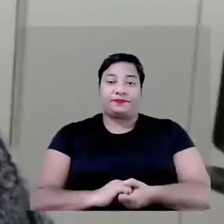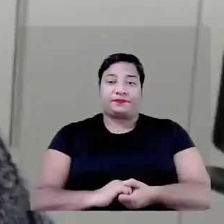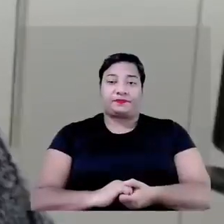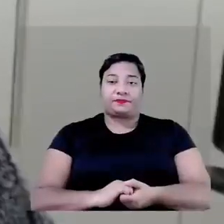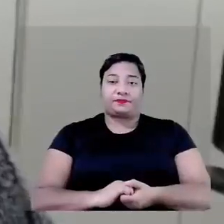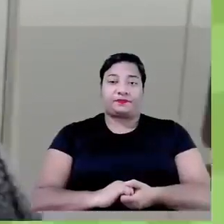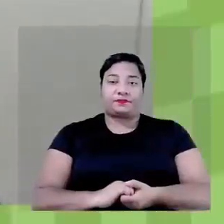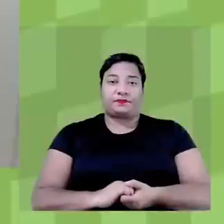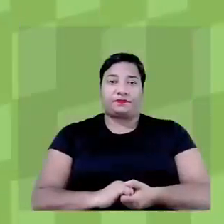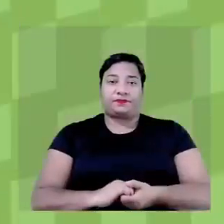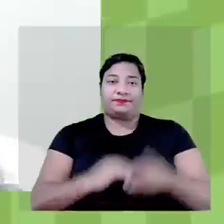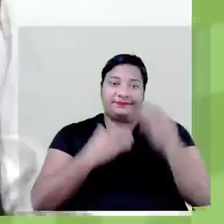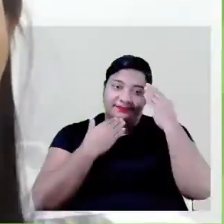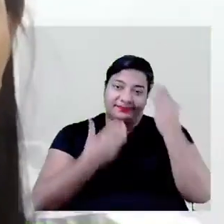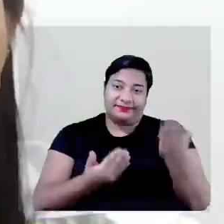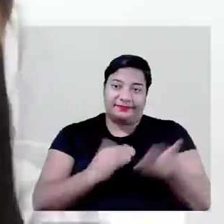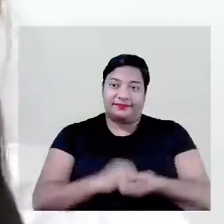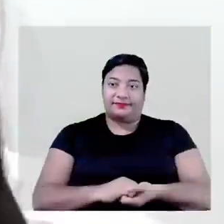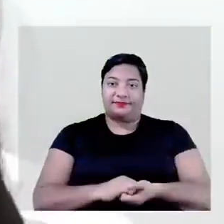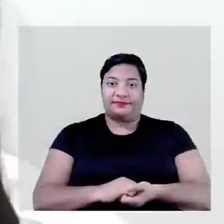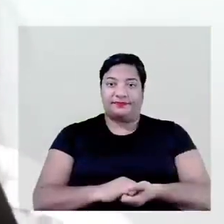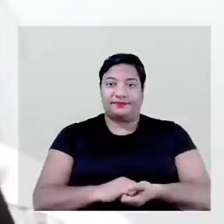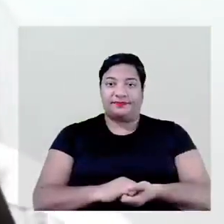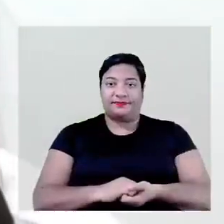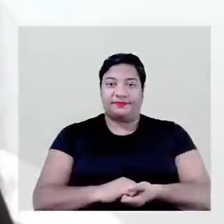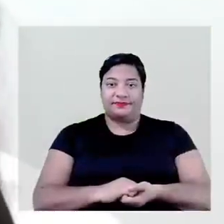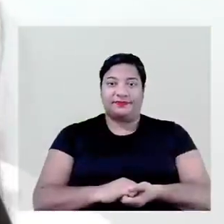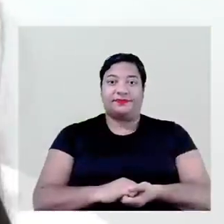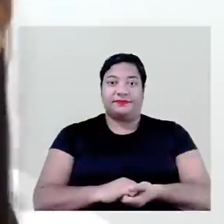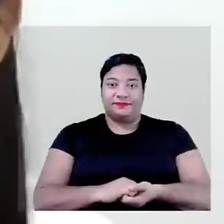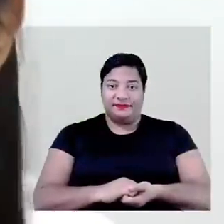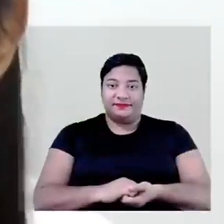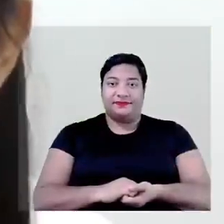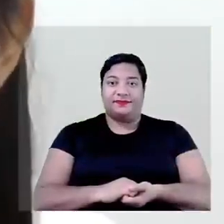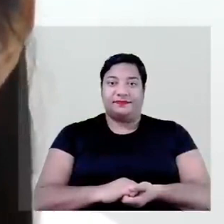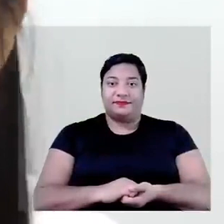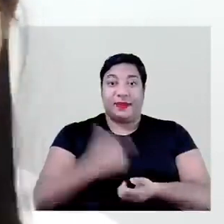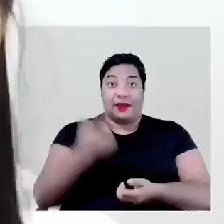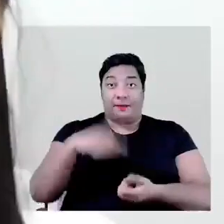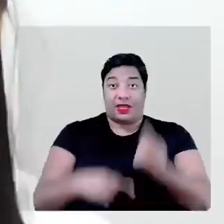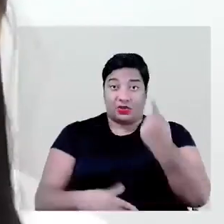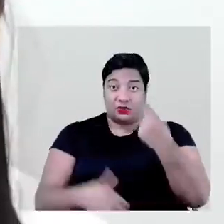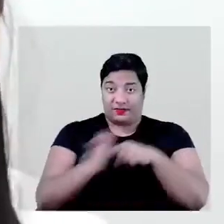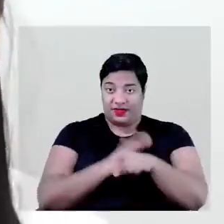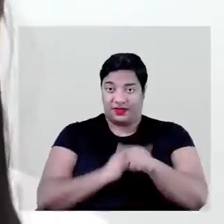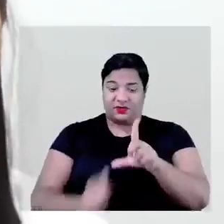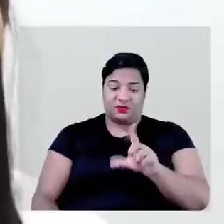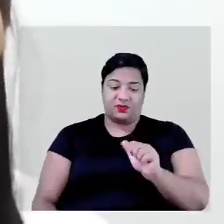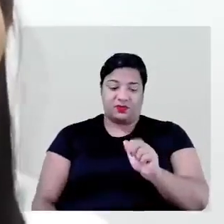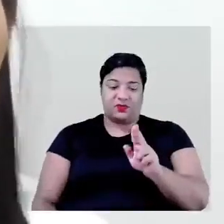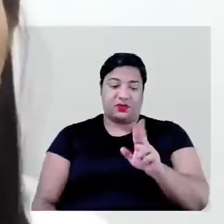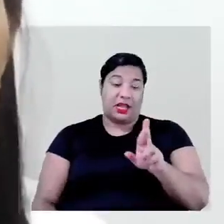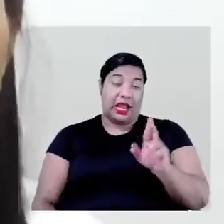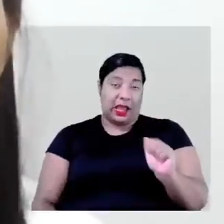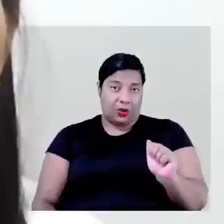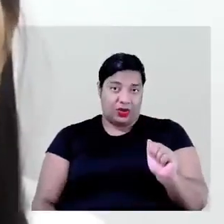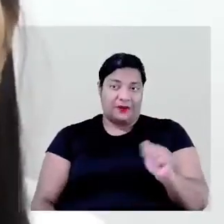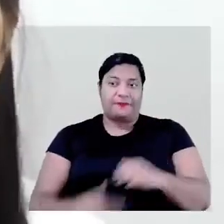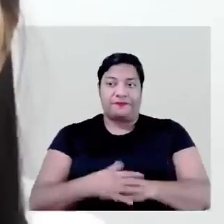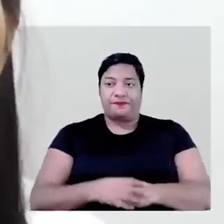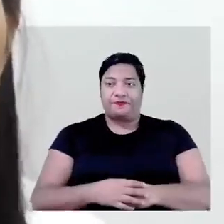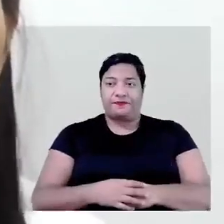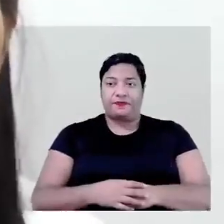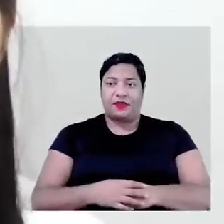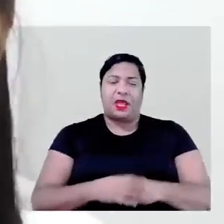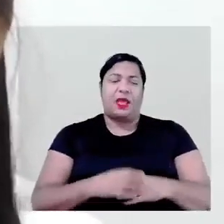Ok, muito obrigada. Vamos fazer então. Cíntia Hiromi Nakazawa, chefe de cartório da primeira Laura. zona eleitoral Bela Vista. Quais são as